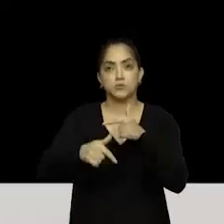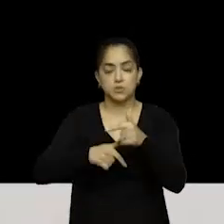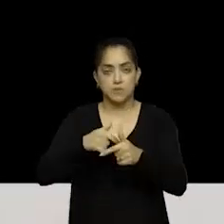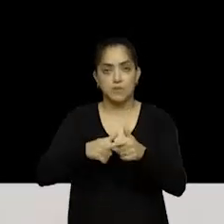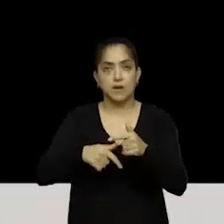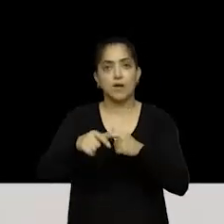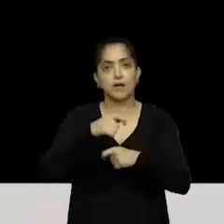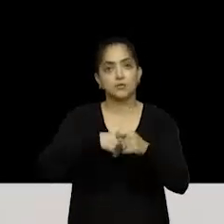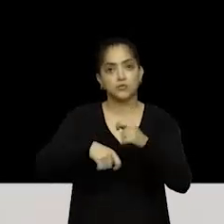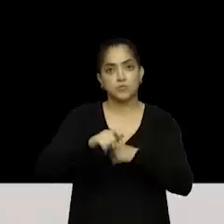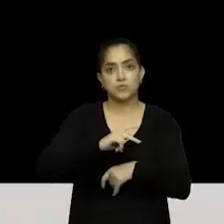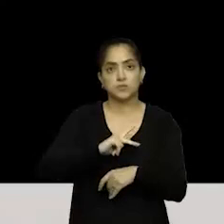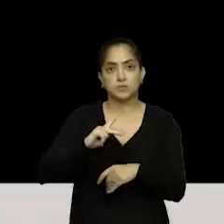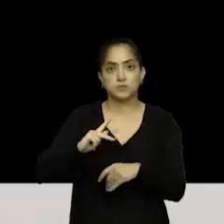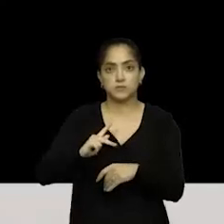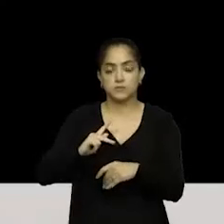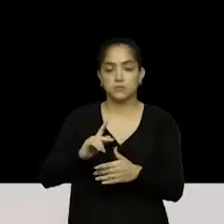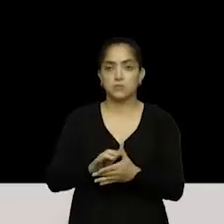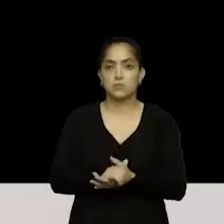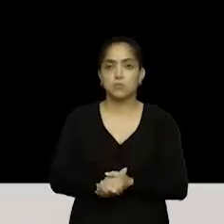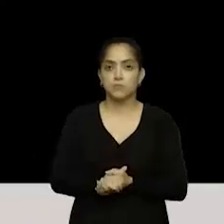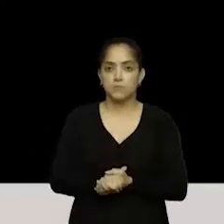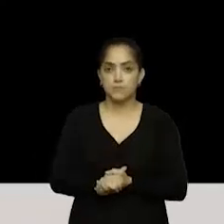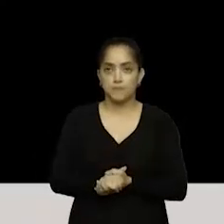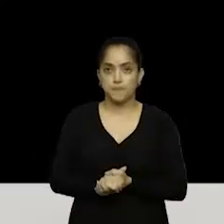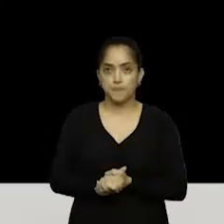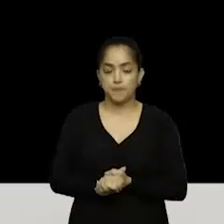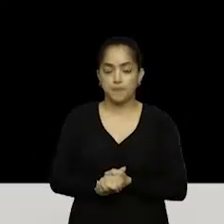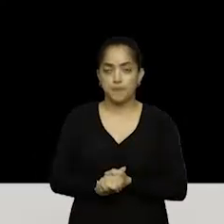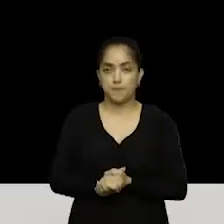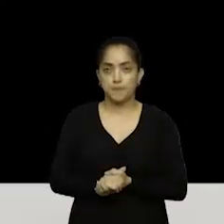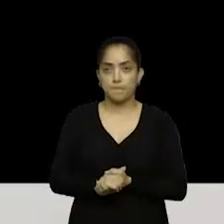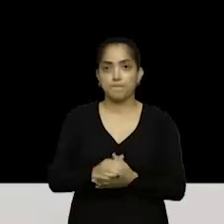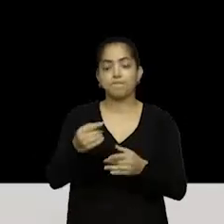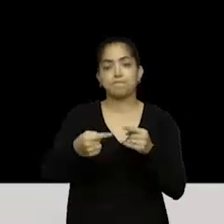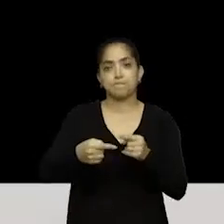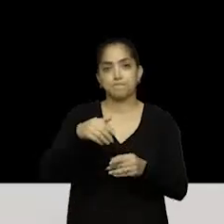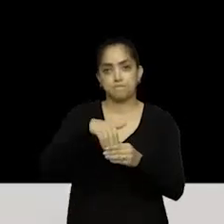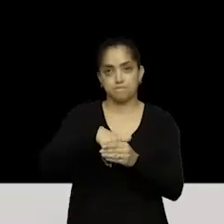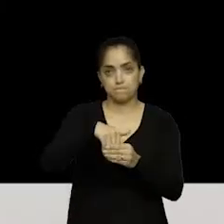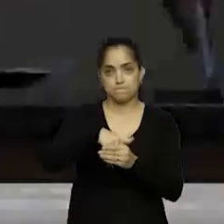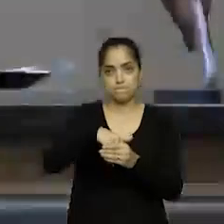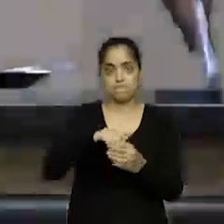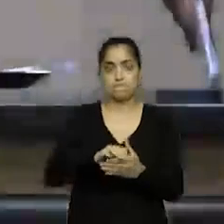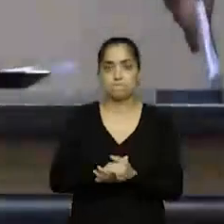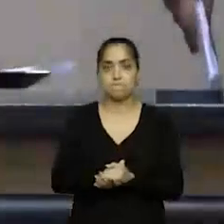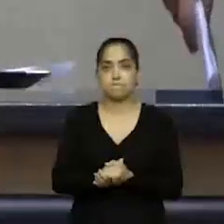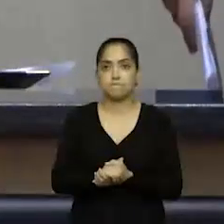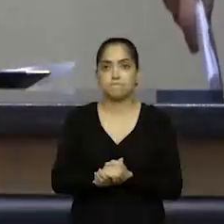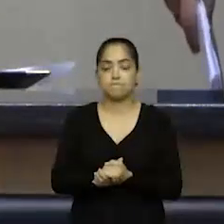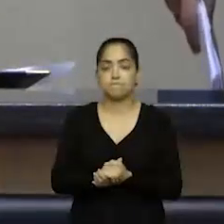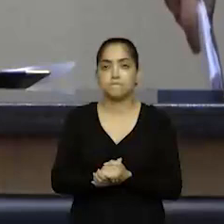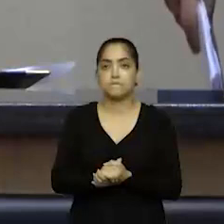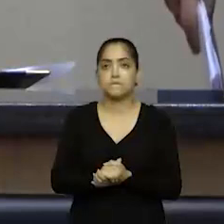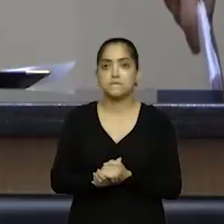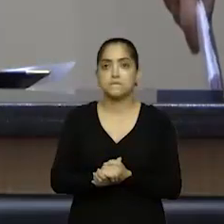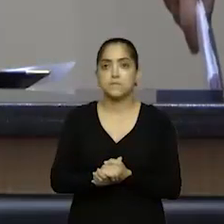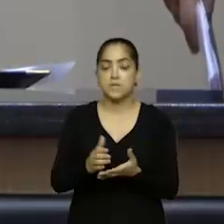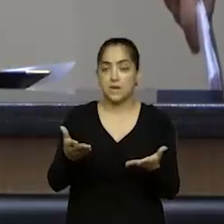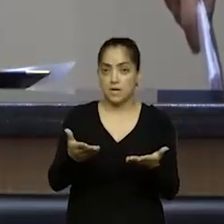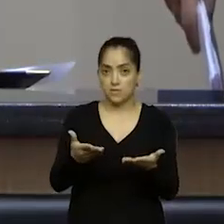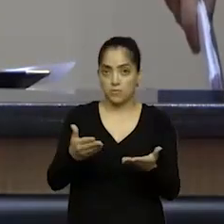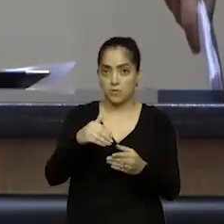de Trabalho, Administração e Serviço Público. Em discussão, não havendo quem queira discutir,